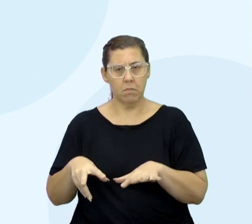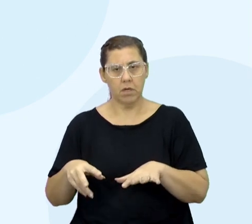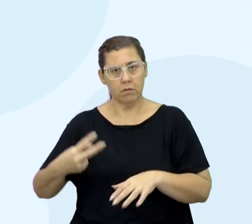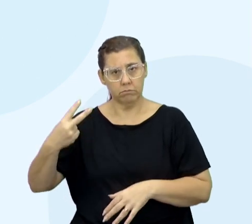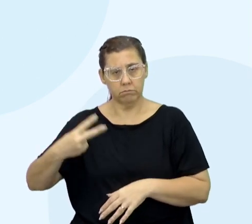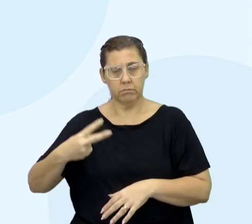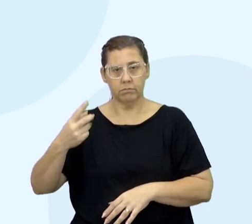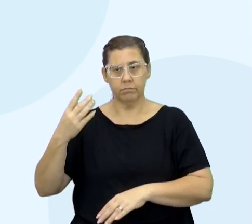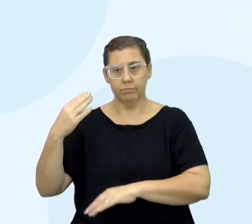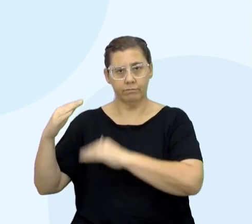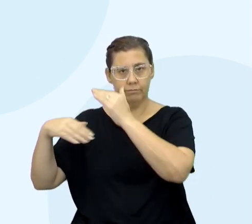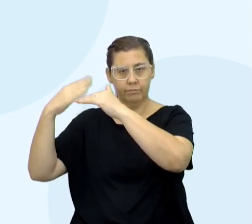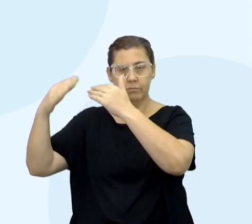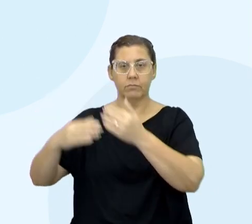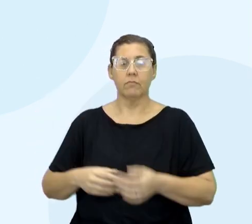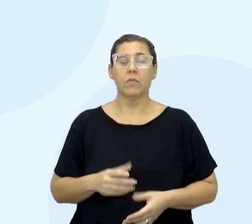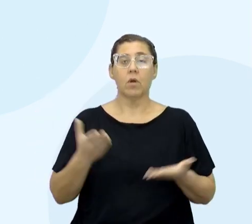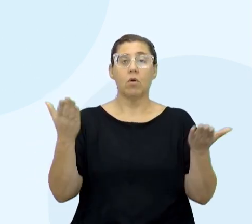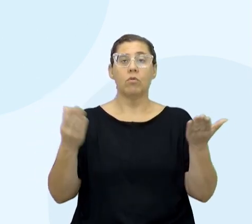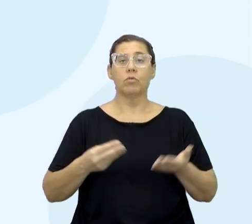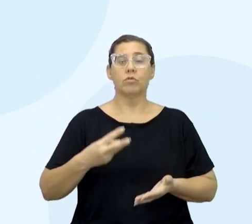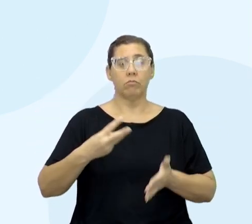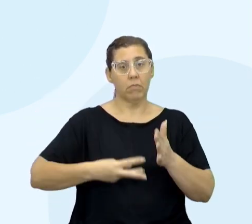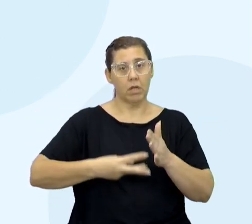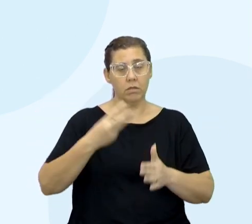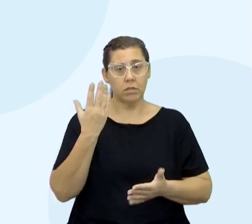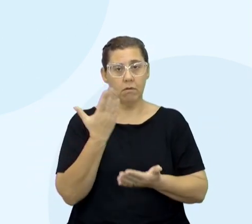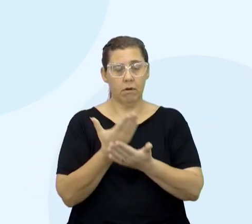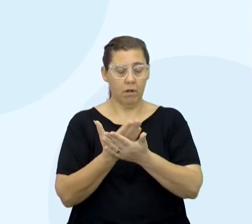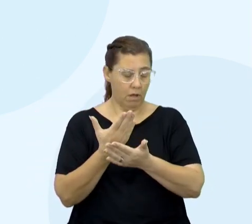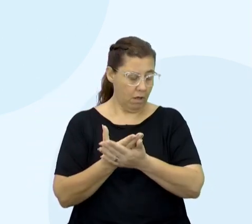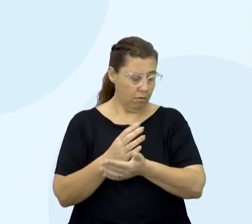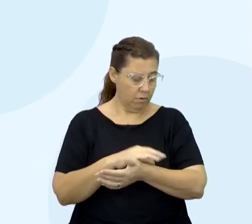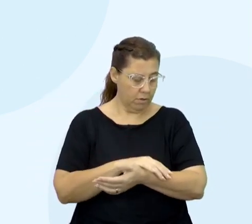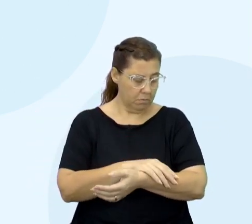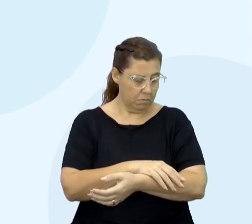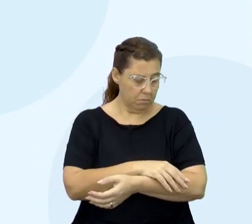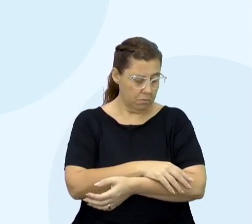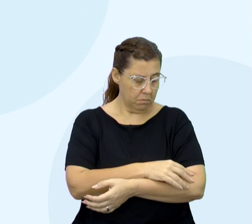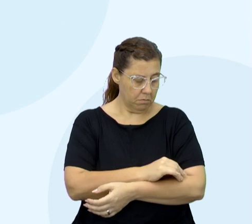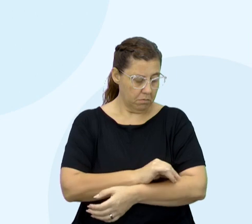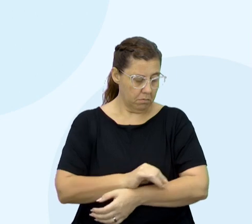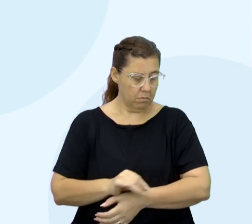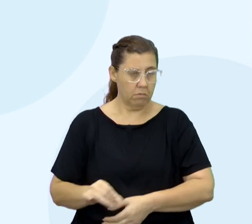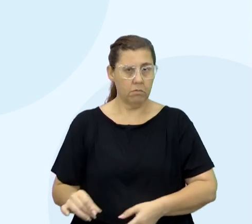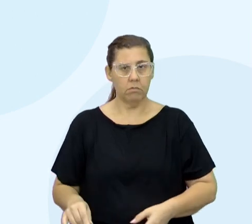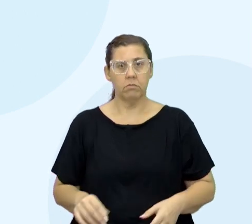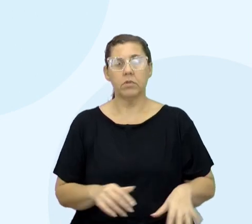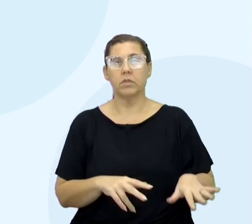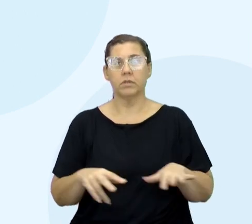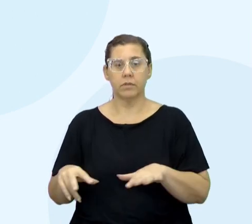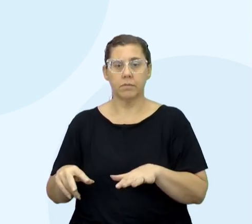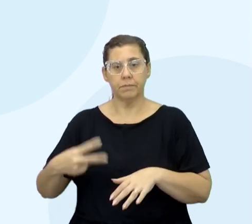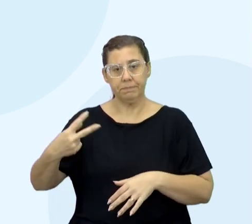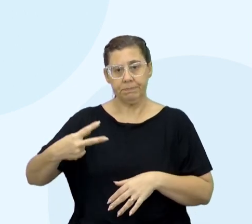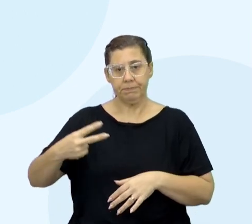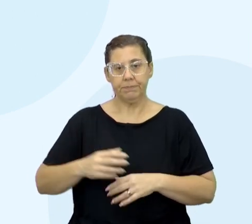desenvolvimento. Essa é a terceira aula, né? Essa é a terceira aula da semana 2.